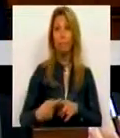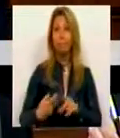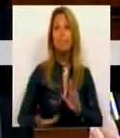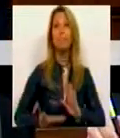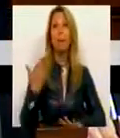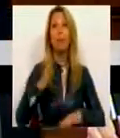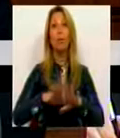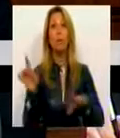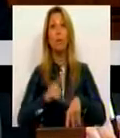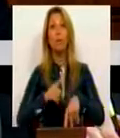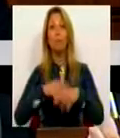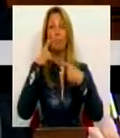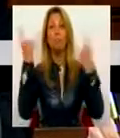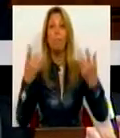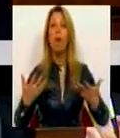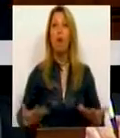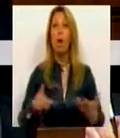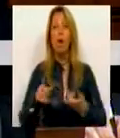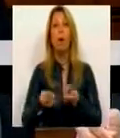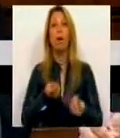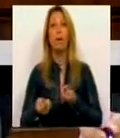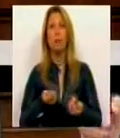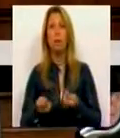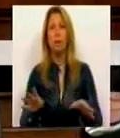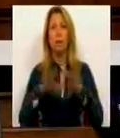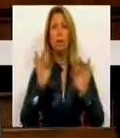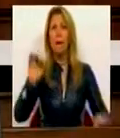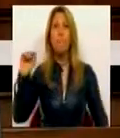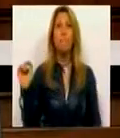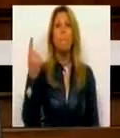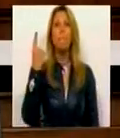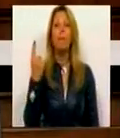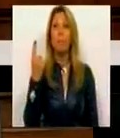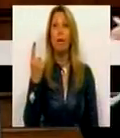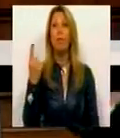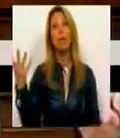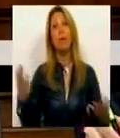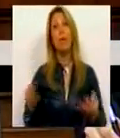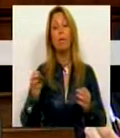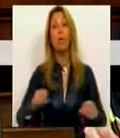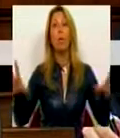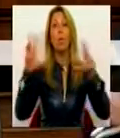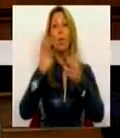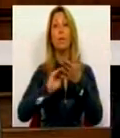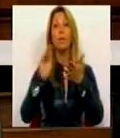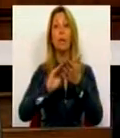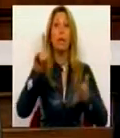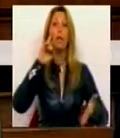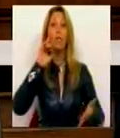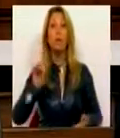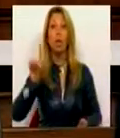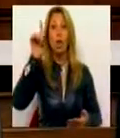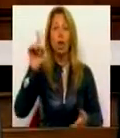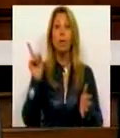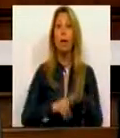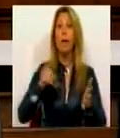quer mediático, quer da própria vida da organização, quanto era a primeira vez que iria estar o novo secretário da defesa